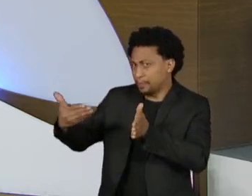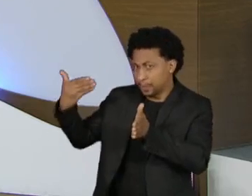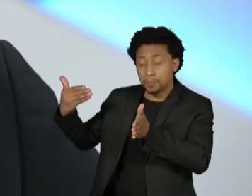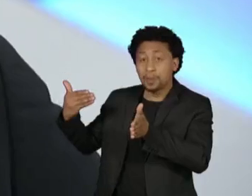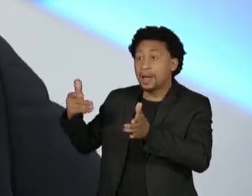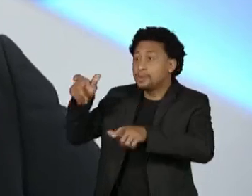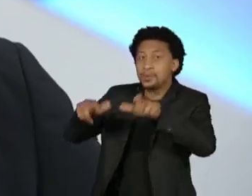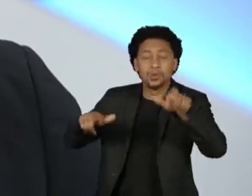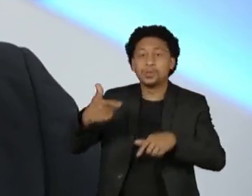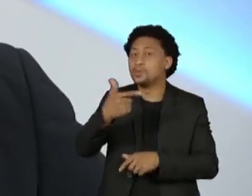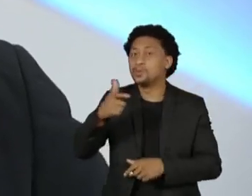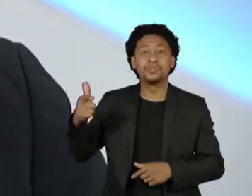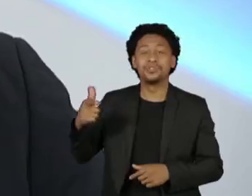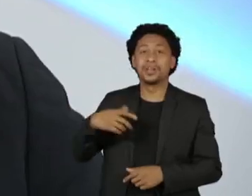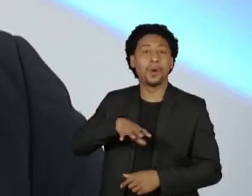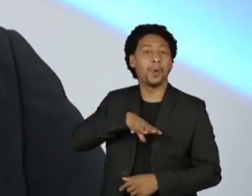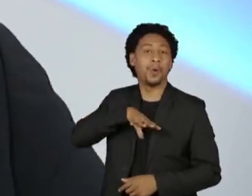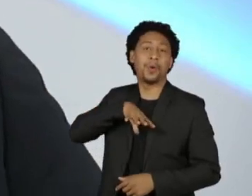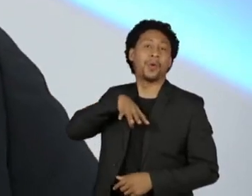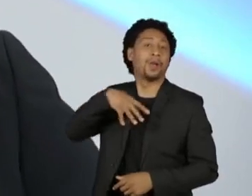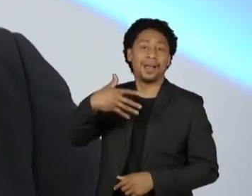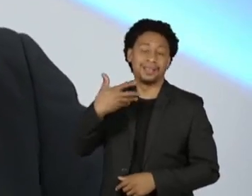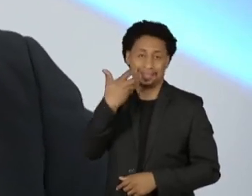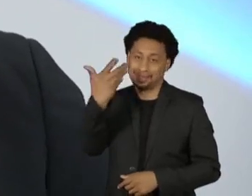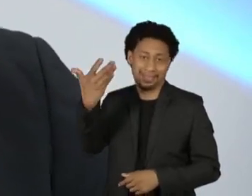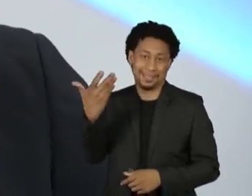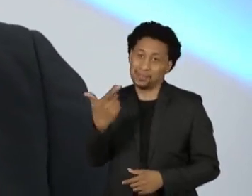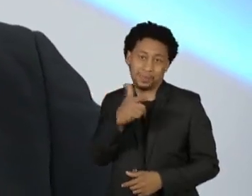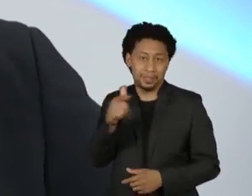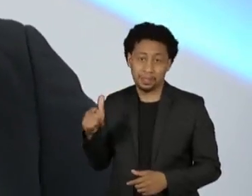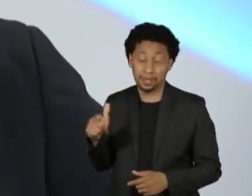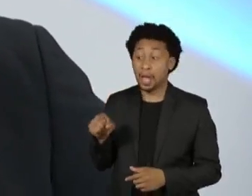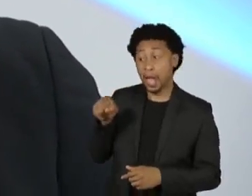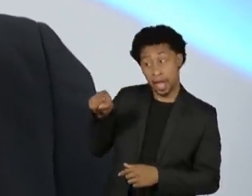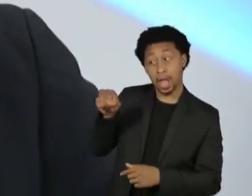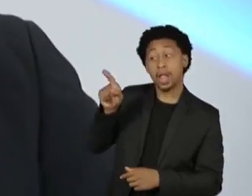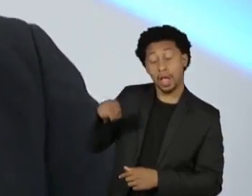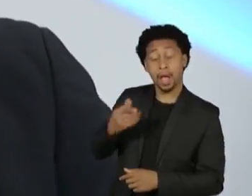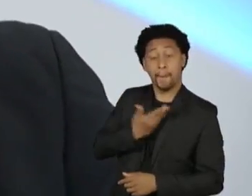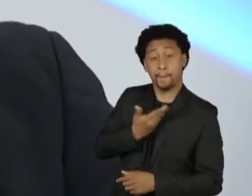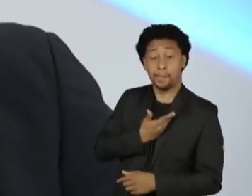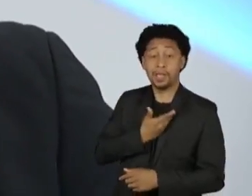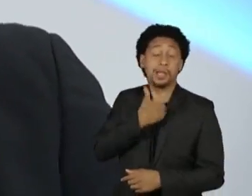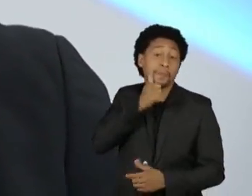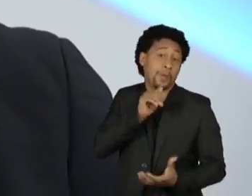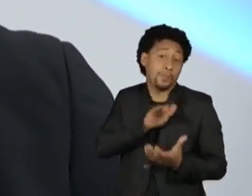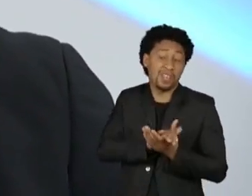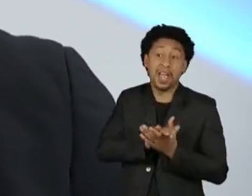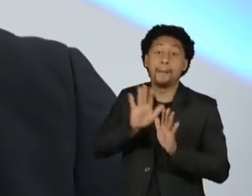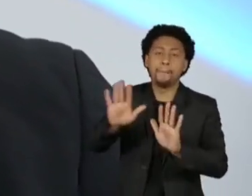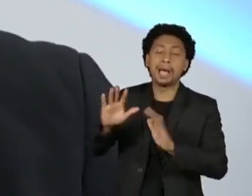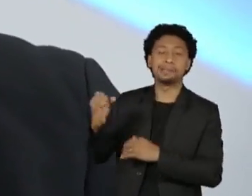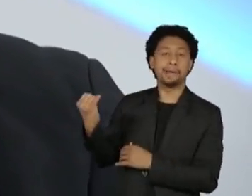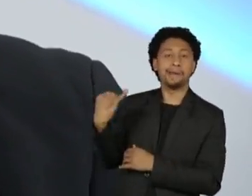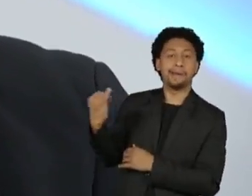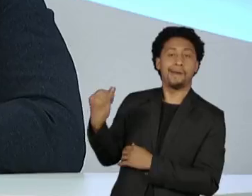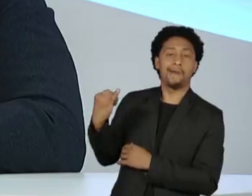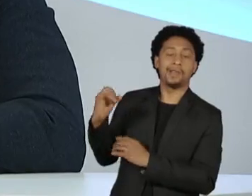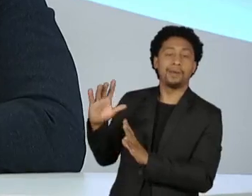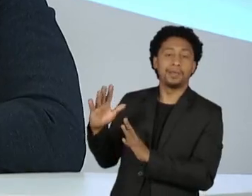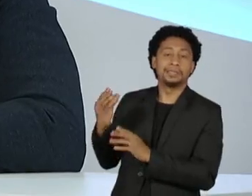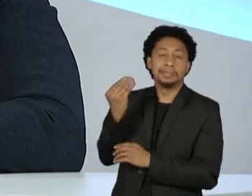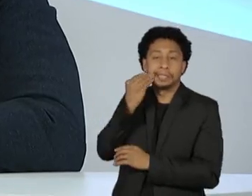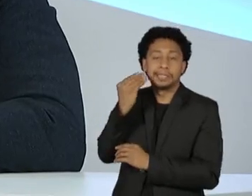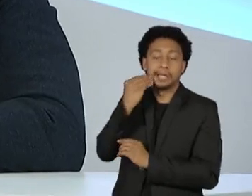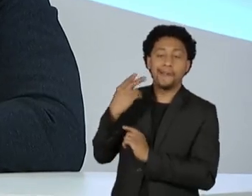teve coragem de cantar ela é amiga da minha mulher pois é mas vive dando em cima de mim enfim enfim se foi um observação de um dos nossos companheiros